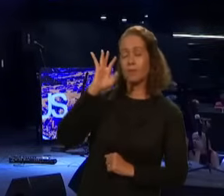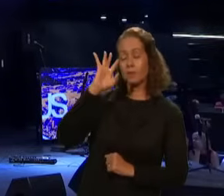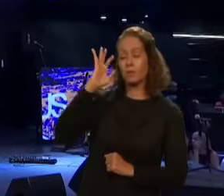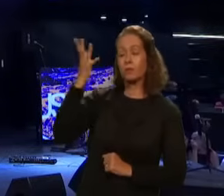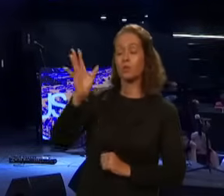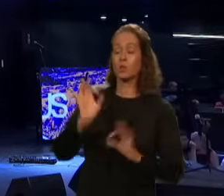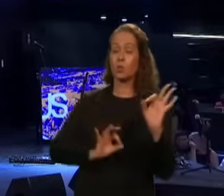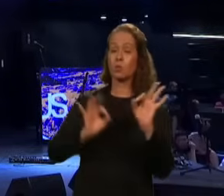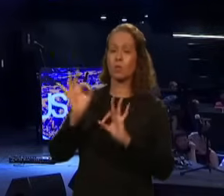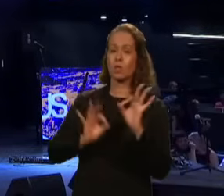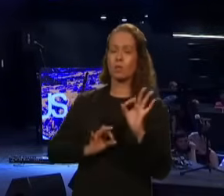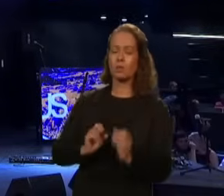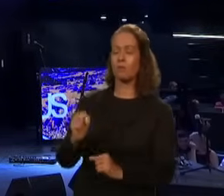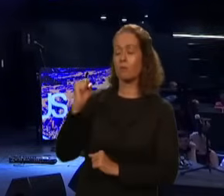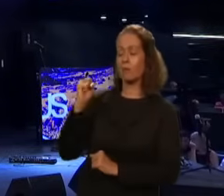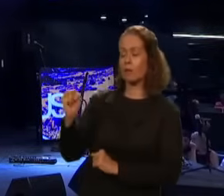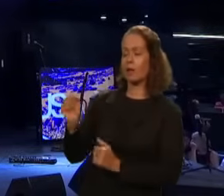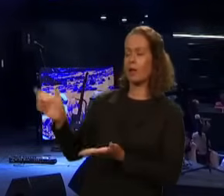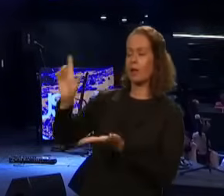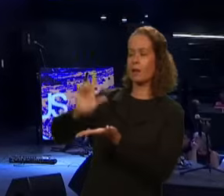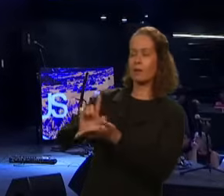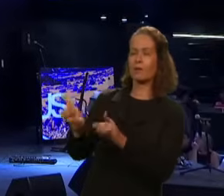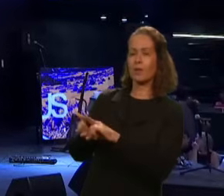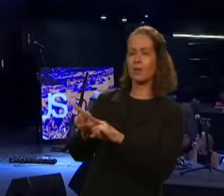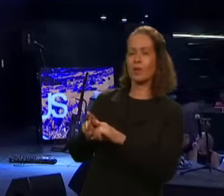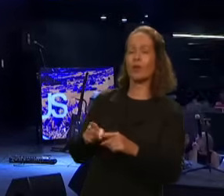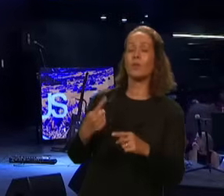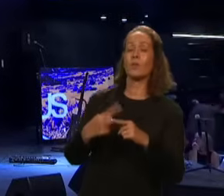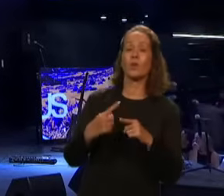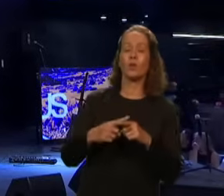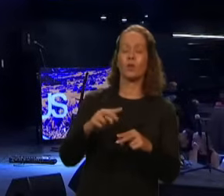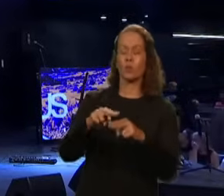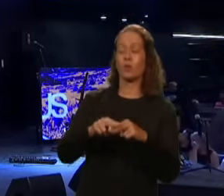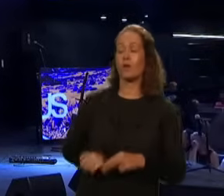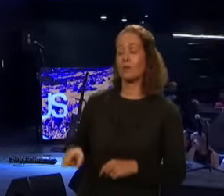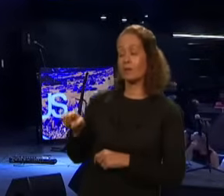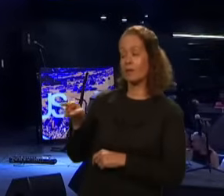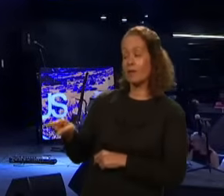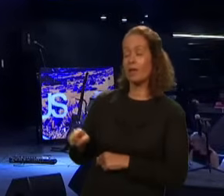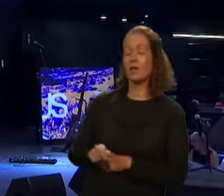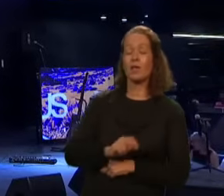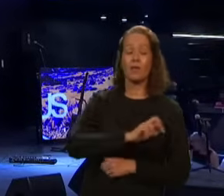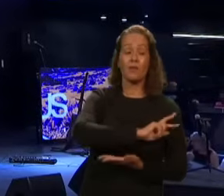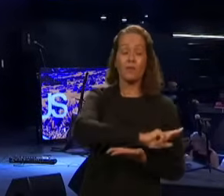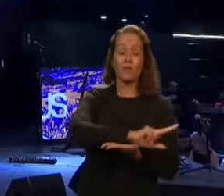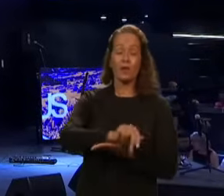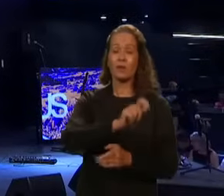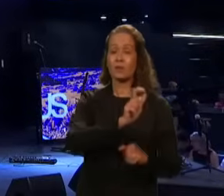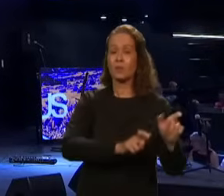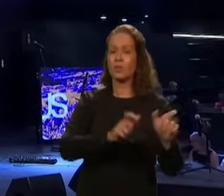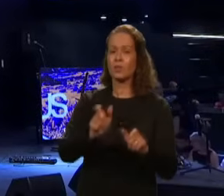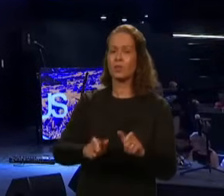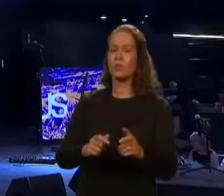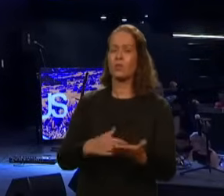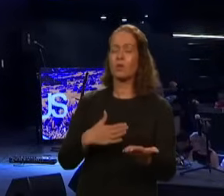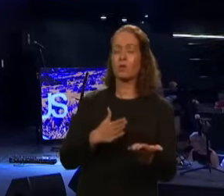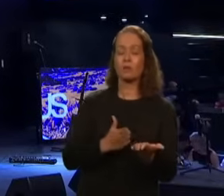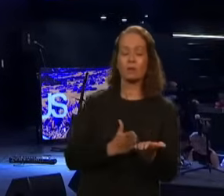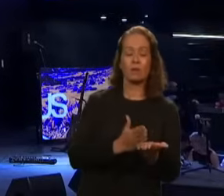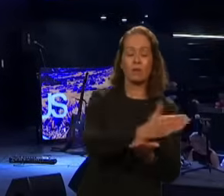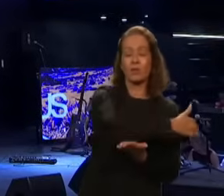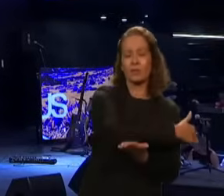para matar a Lázaro também, pois por causa dele, muitos estavam se afastando dos judeus e crendo em